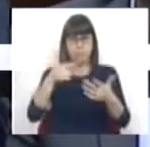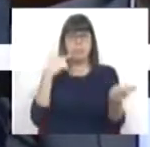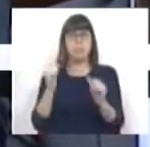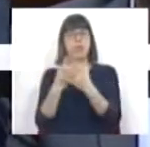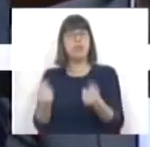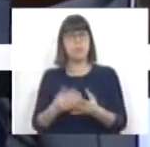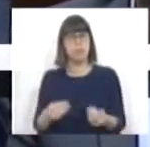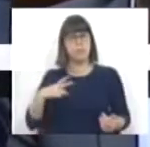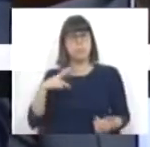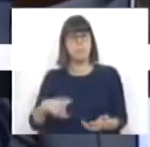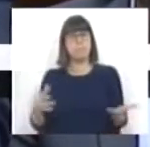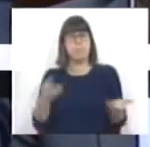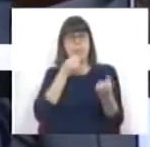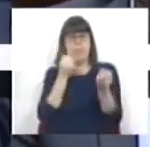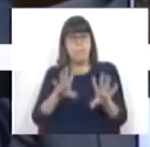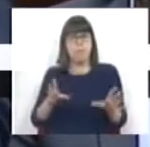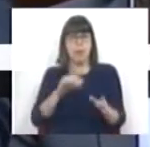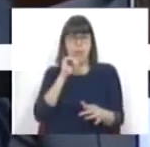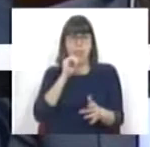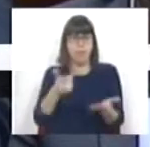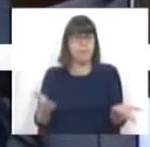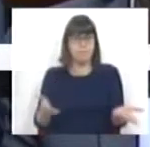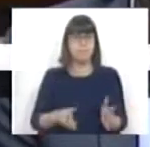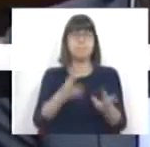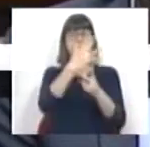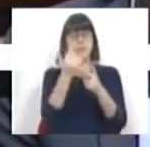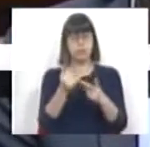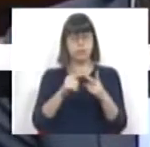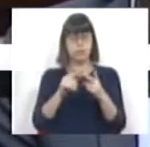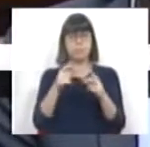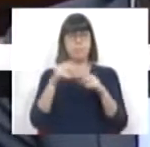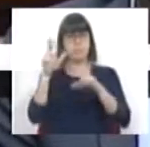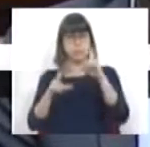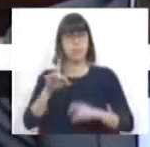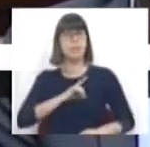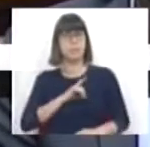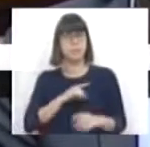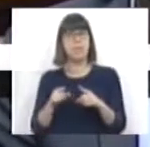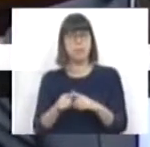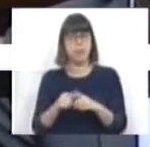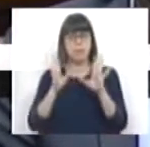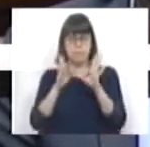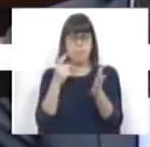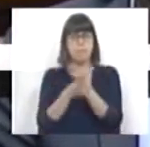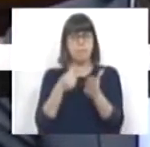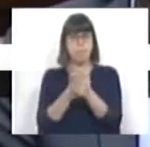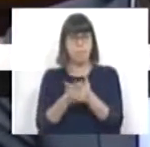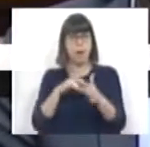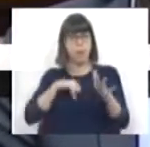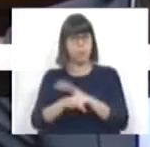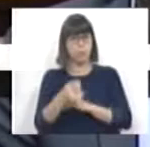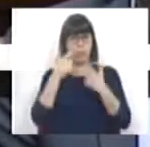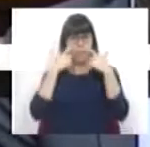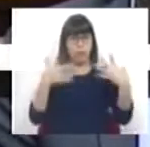para soluções em que Portugal perde sempre. Em segundo lugar, que os acionistas privados têm de pagar pelo buraco